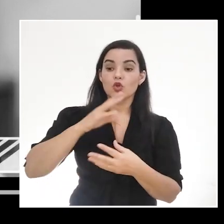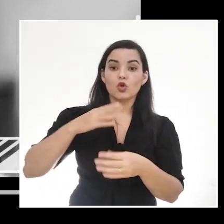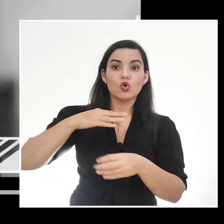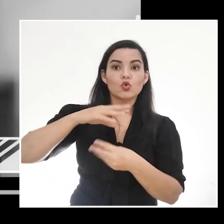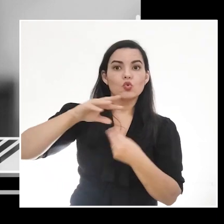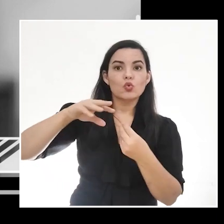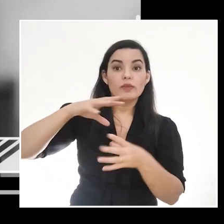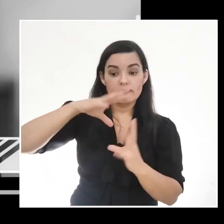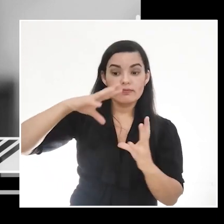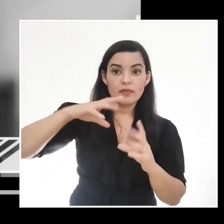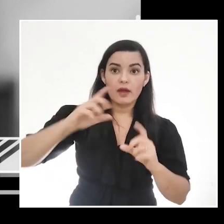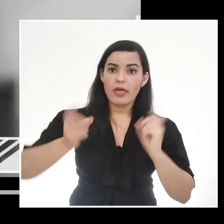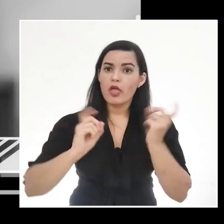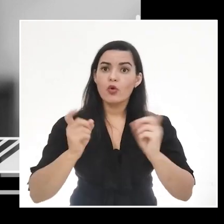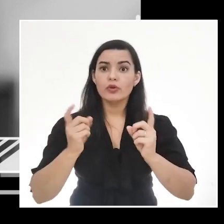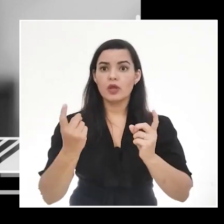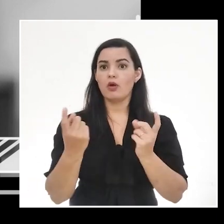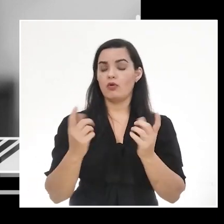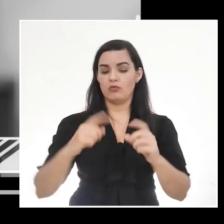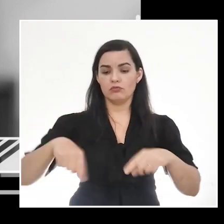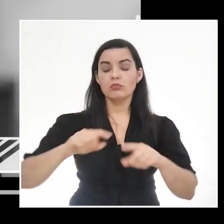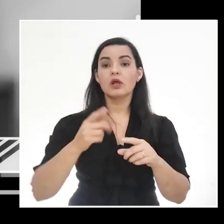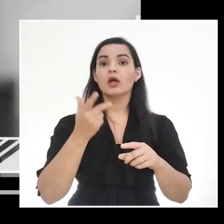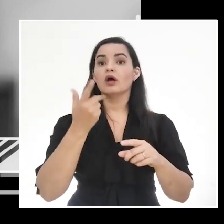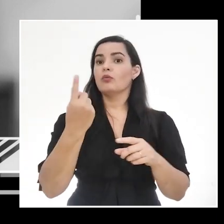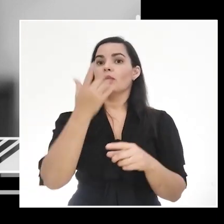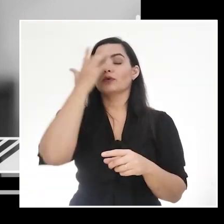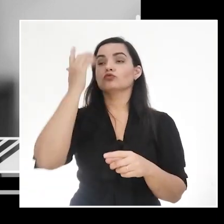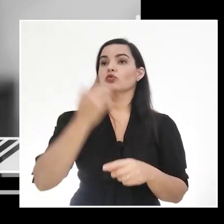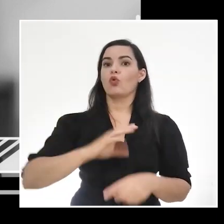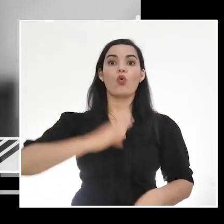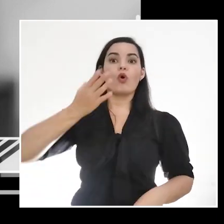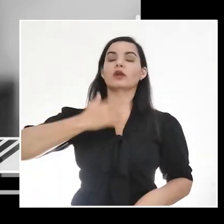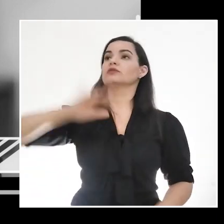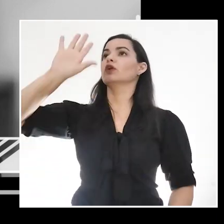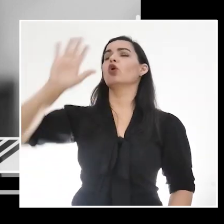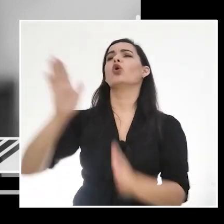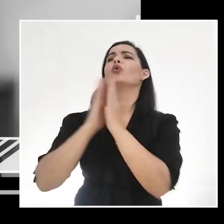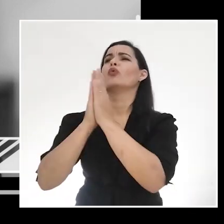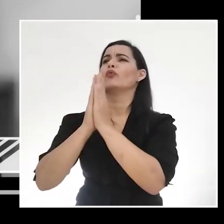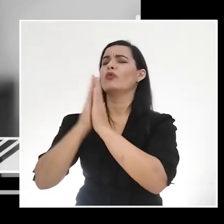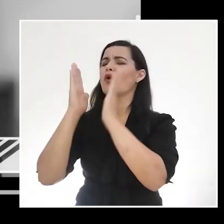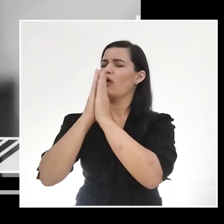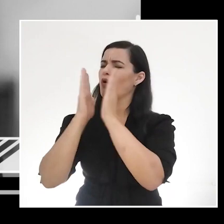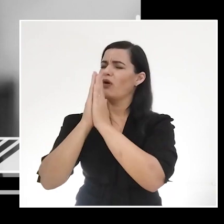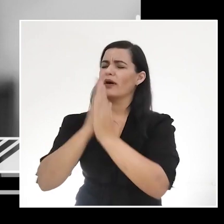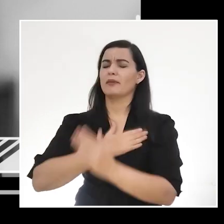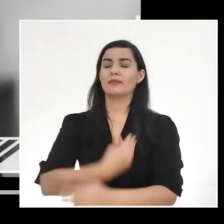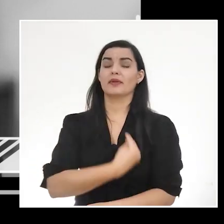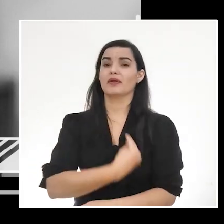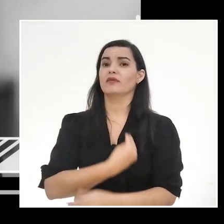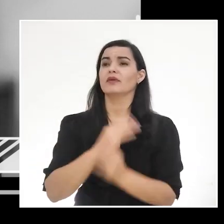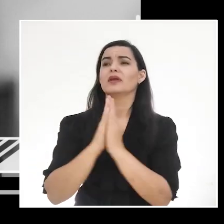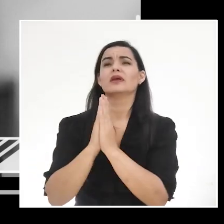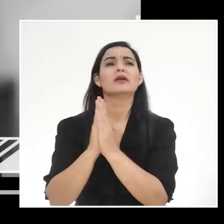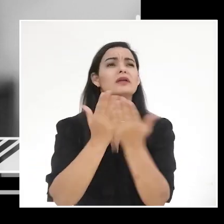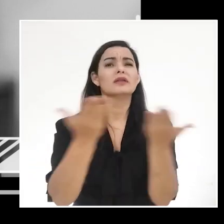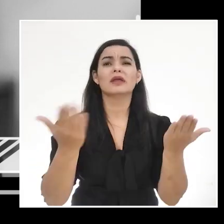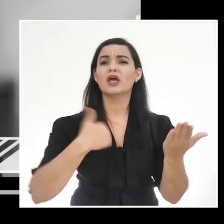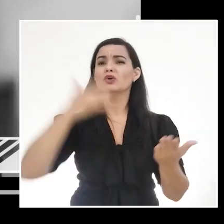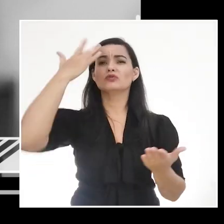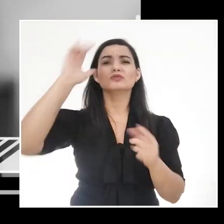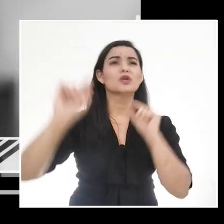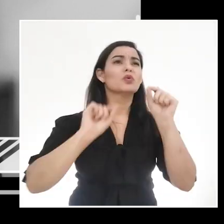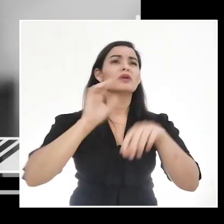para você viver isso num ambiente discipulado? No meio daquela reunião, alguém teve a coragem de dizer: por favor, orem por